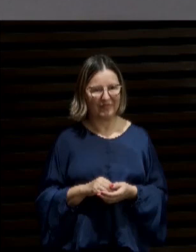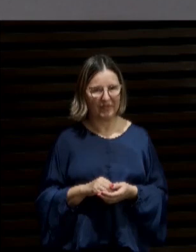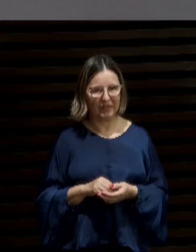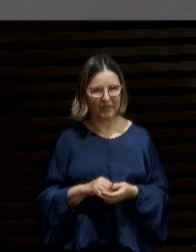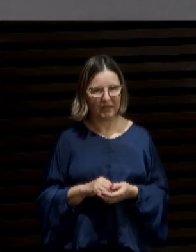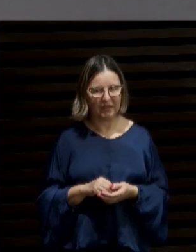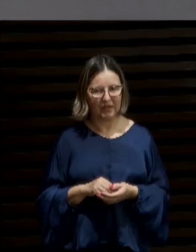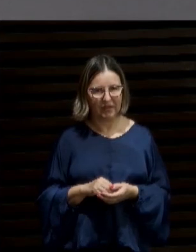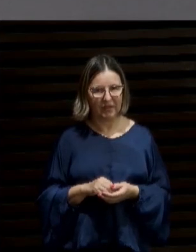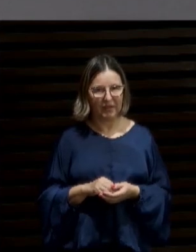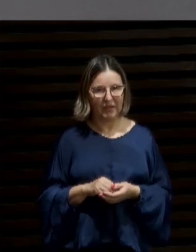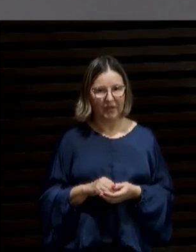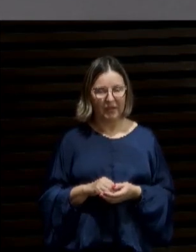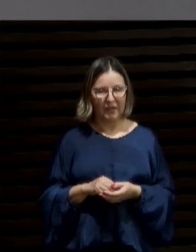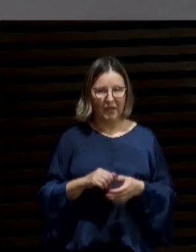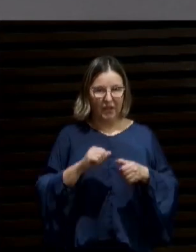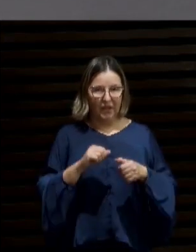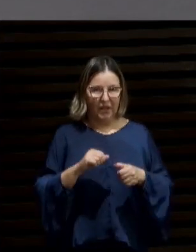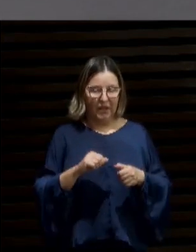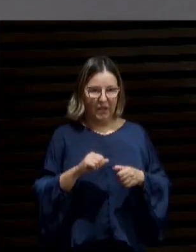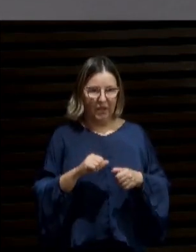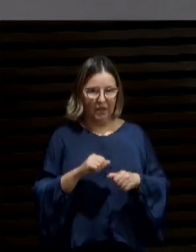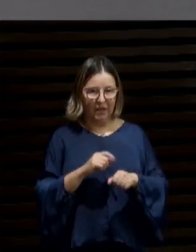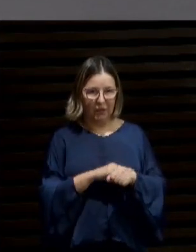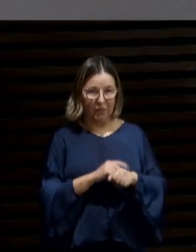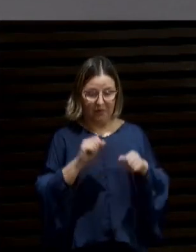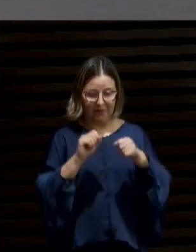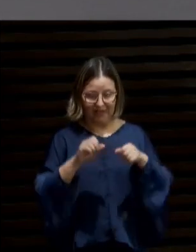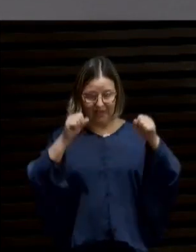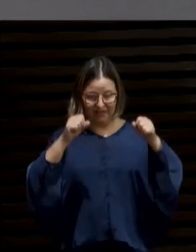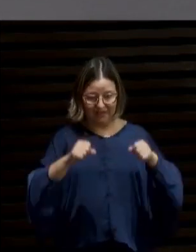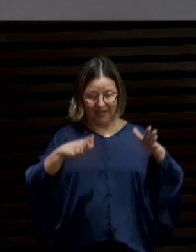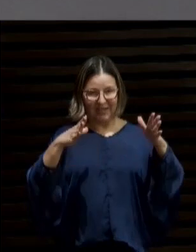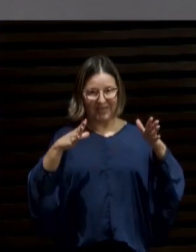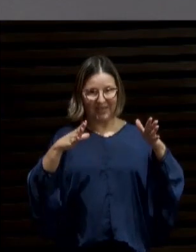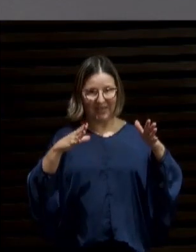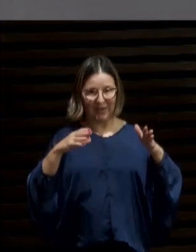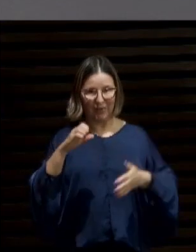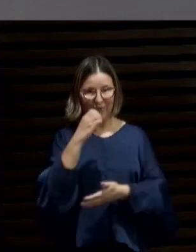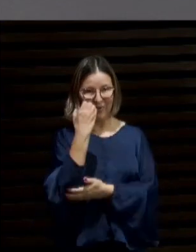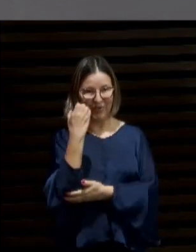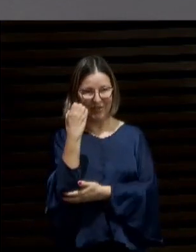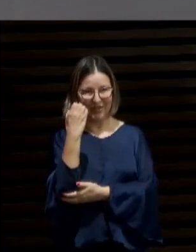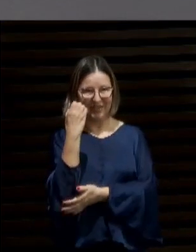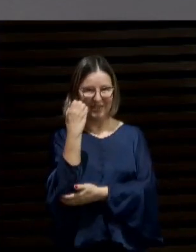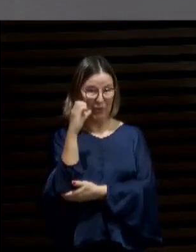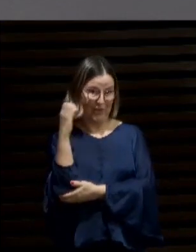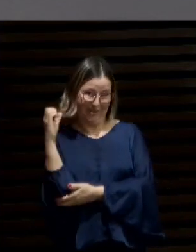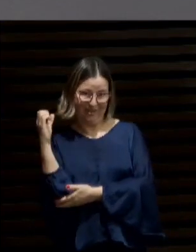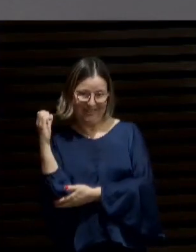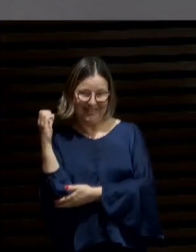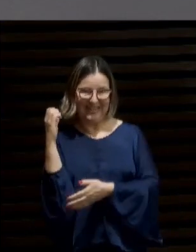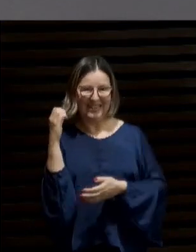Lá na criação, ele estava lá no jardim do Éden, jardim de Deus, de todas as pedras te vestias. E ele sai